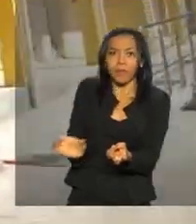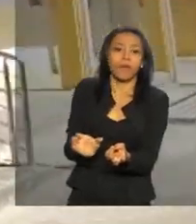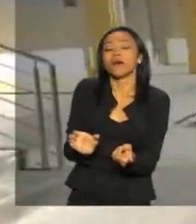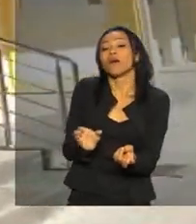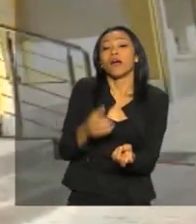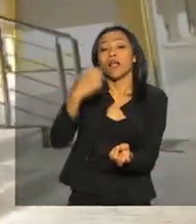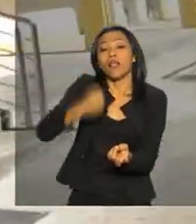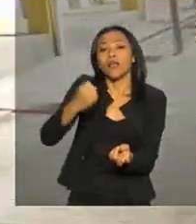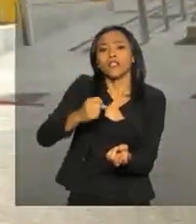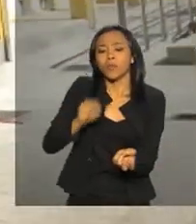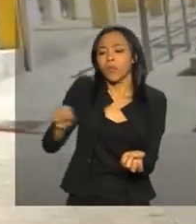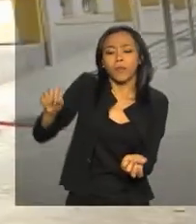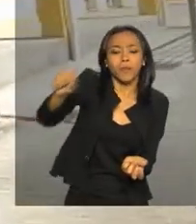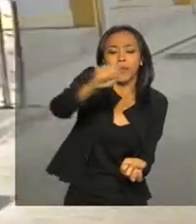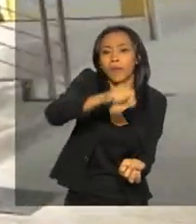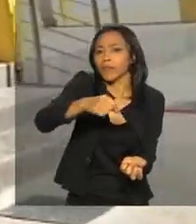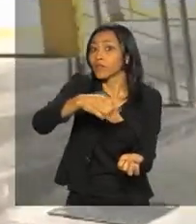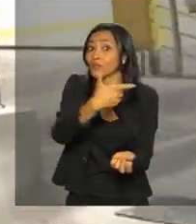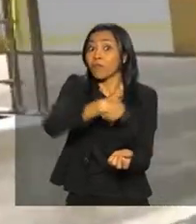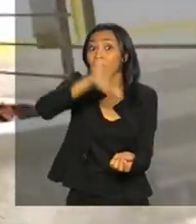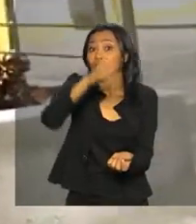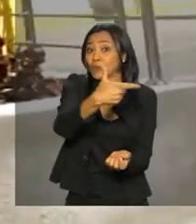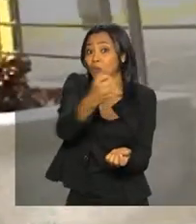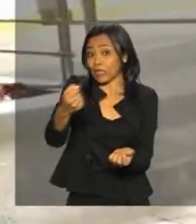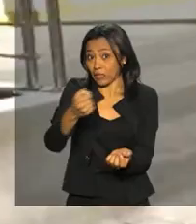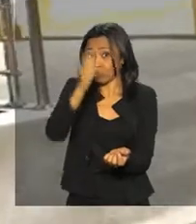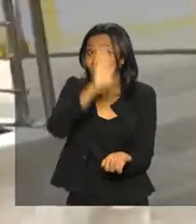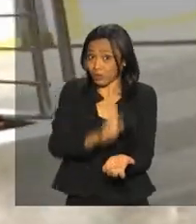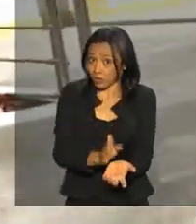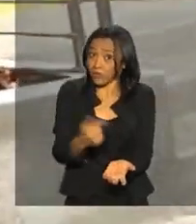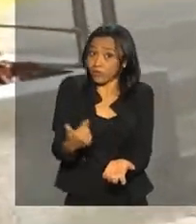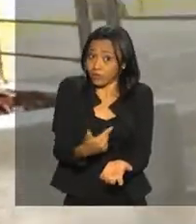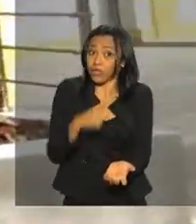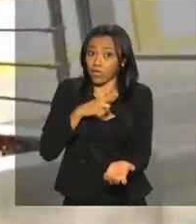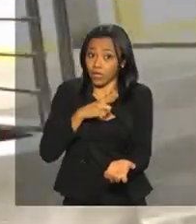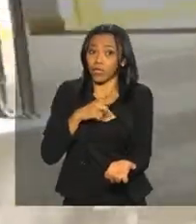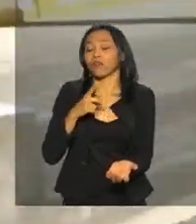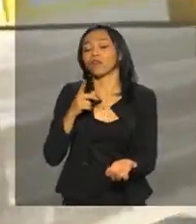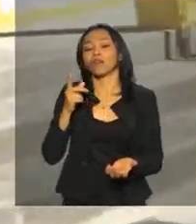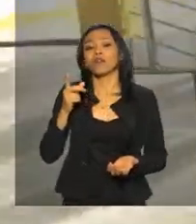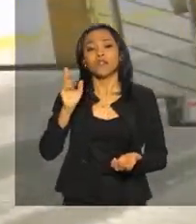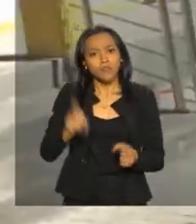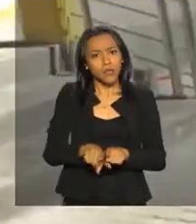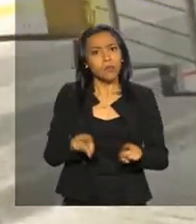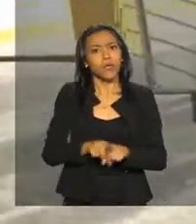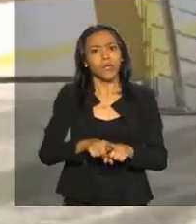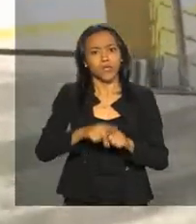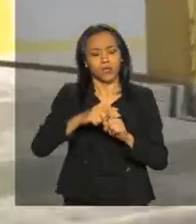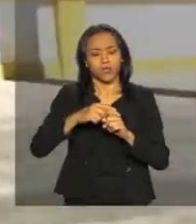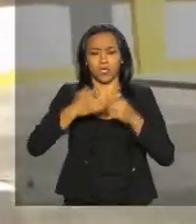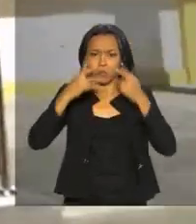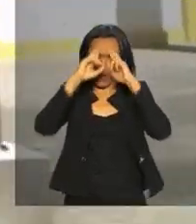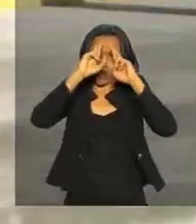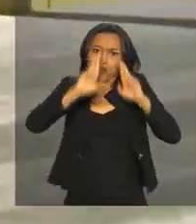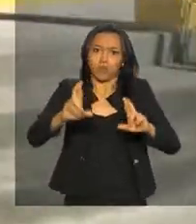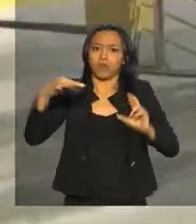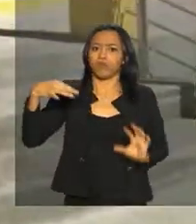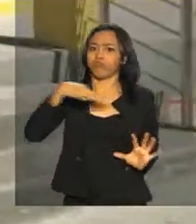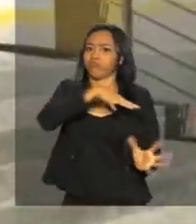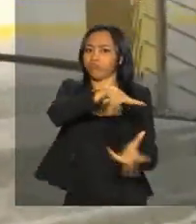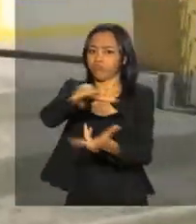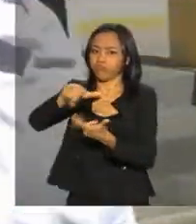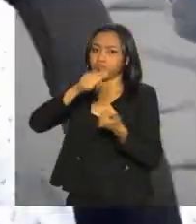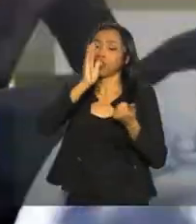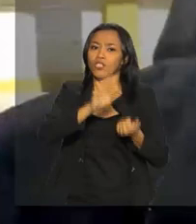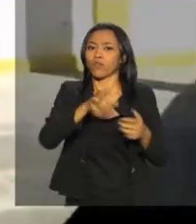leite espalhados lá pelo Brasil. E também tem um modelo reconhecido internacionalmente, que inclusive já foi exportado, já foi